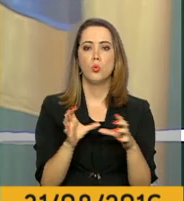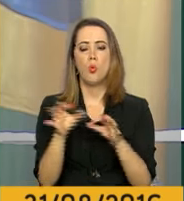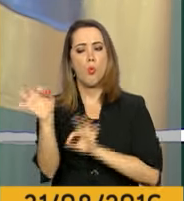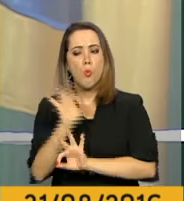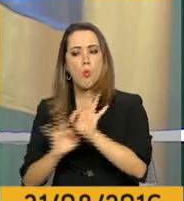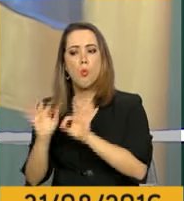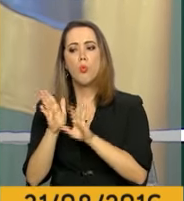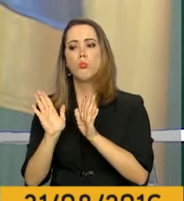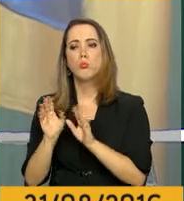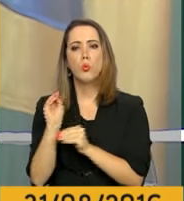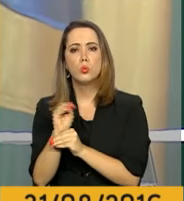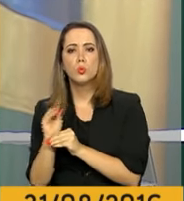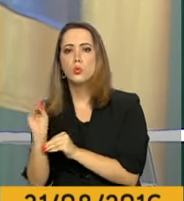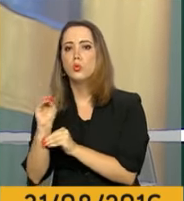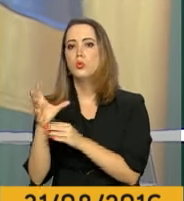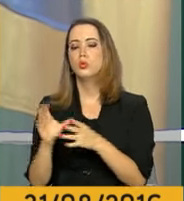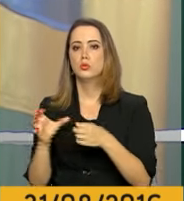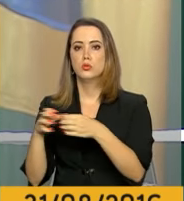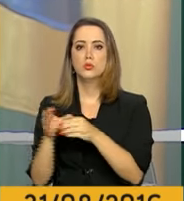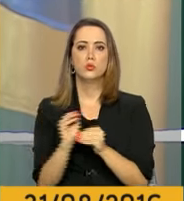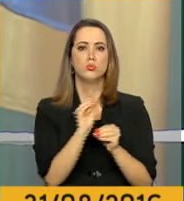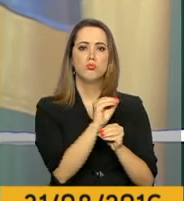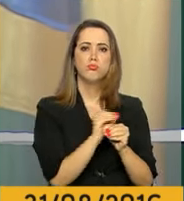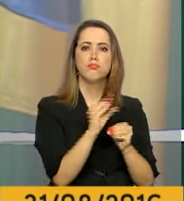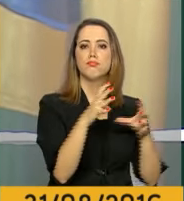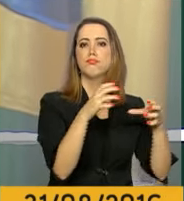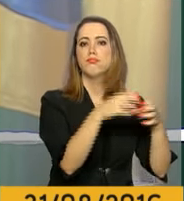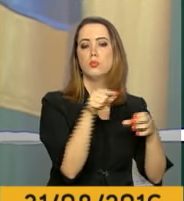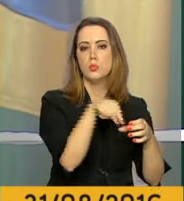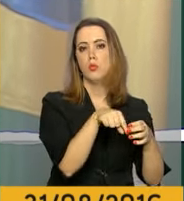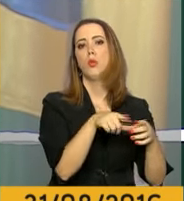né, que cada um cuide com afinco